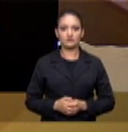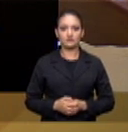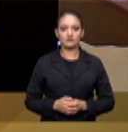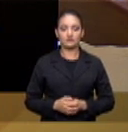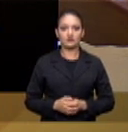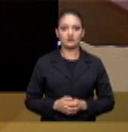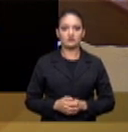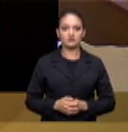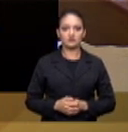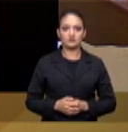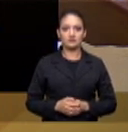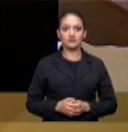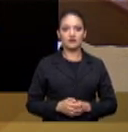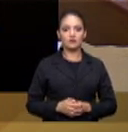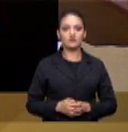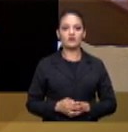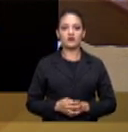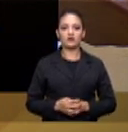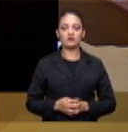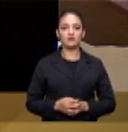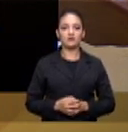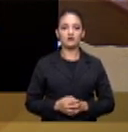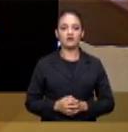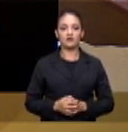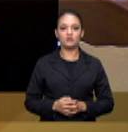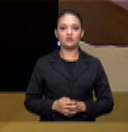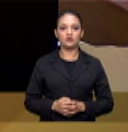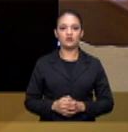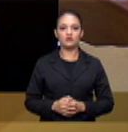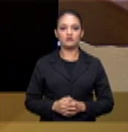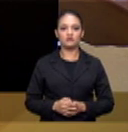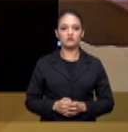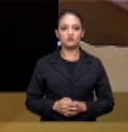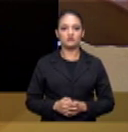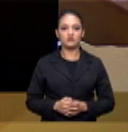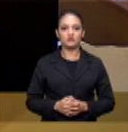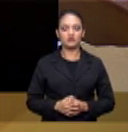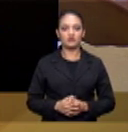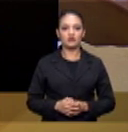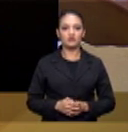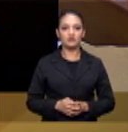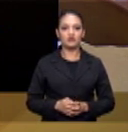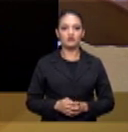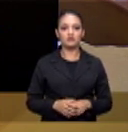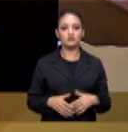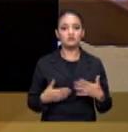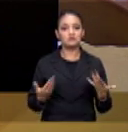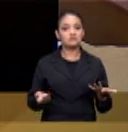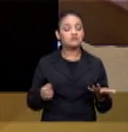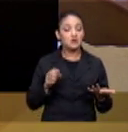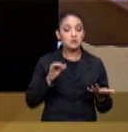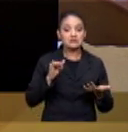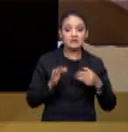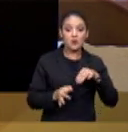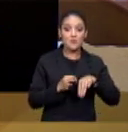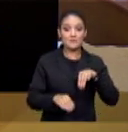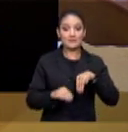plenário, que o som não está muito bom. Mas então, presidente, se o ministro Nunes Marques